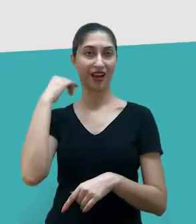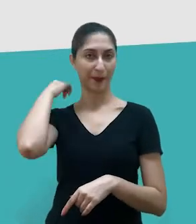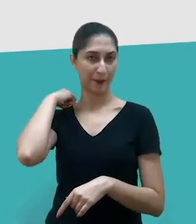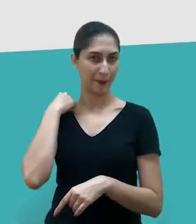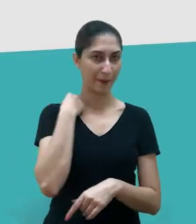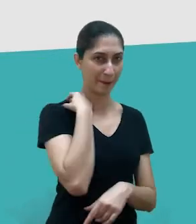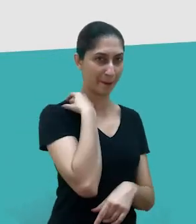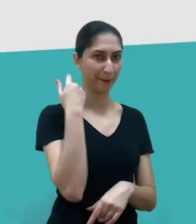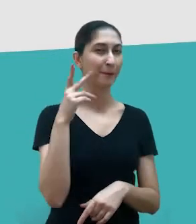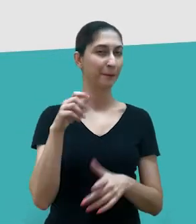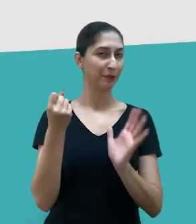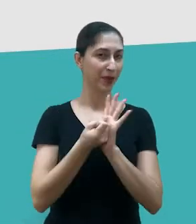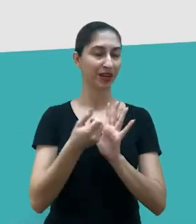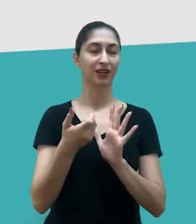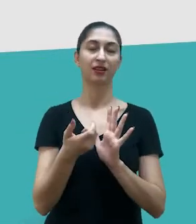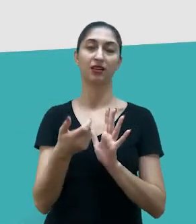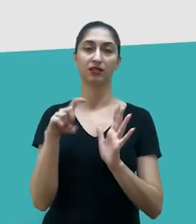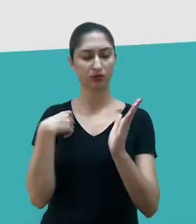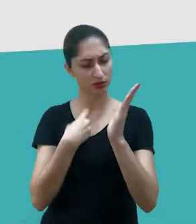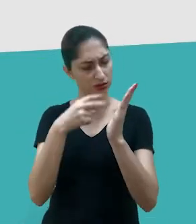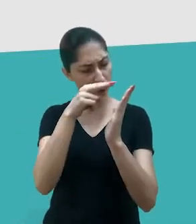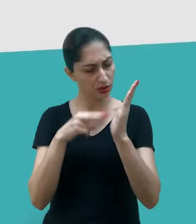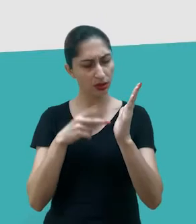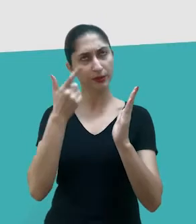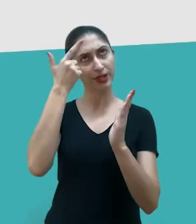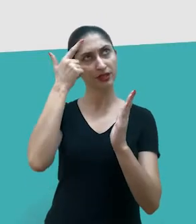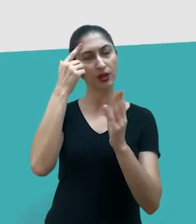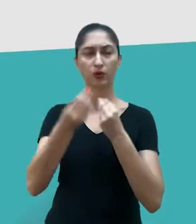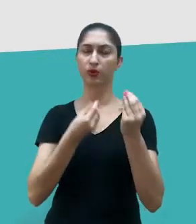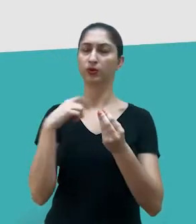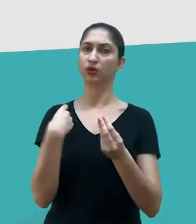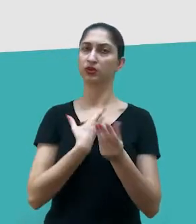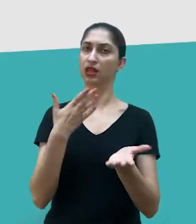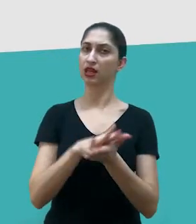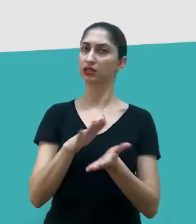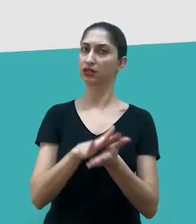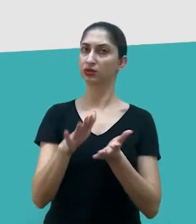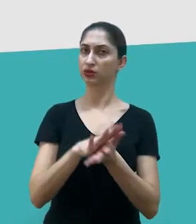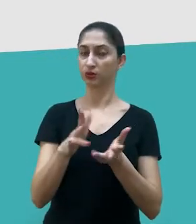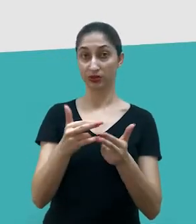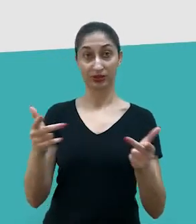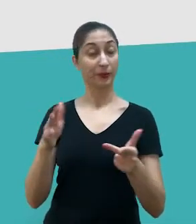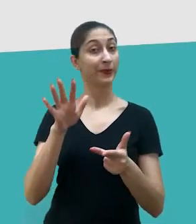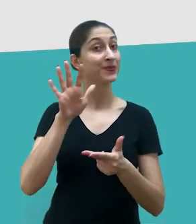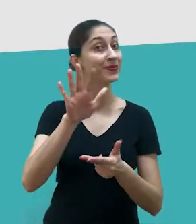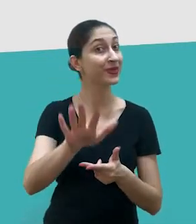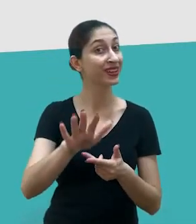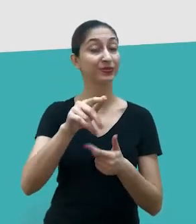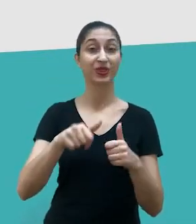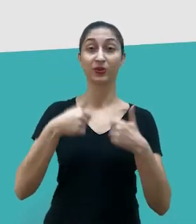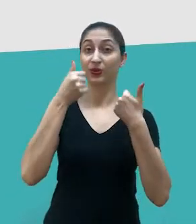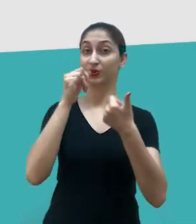repensar como nós estamos consumindo. Mas seria muito mais avançado se